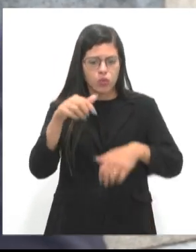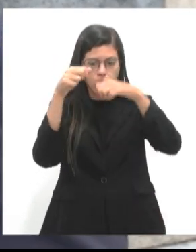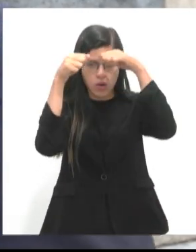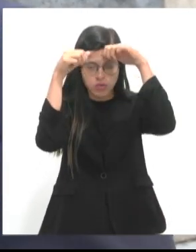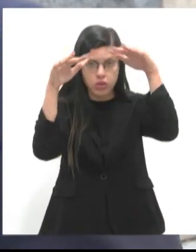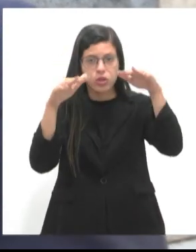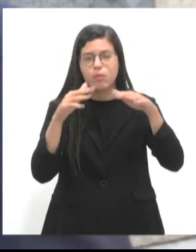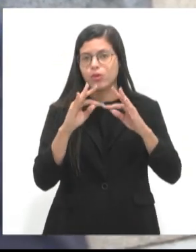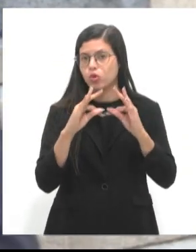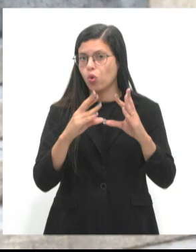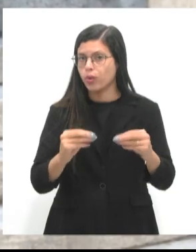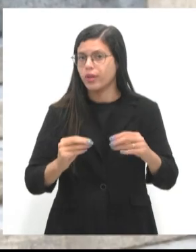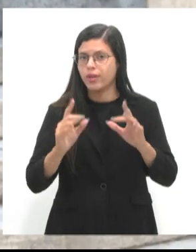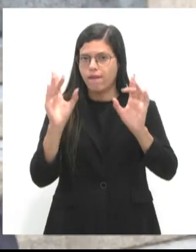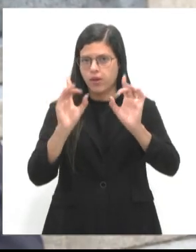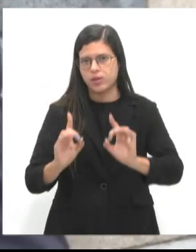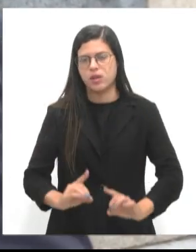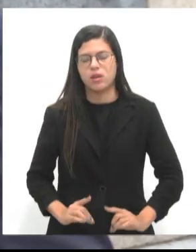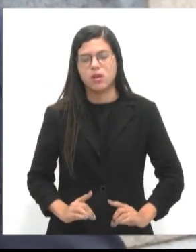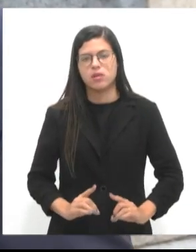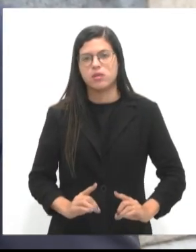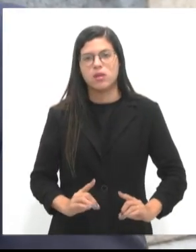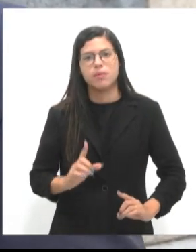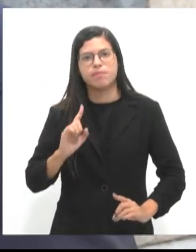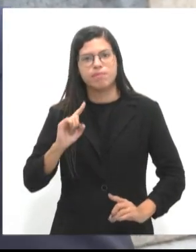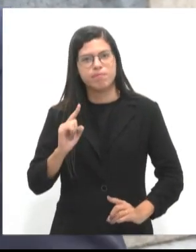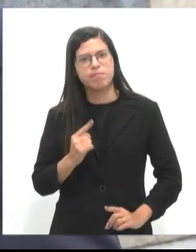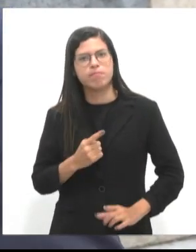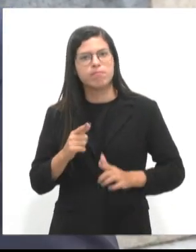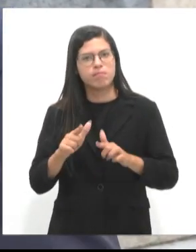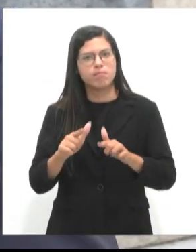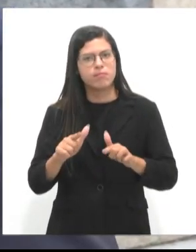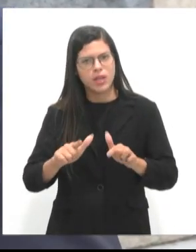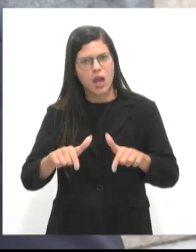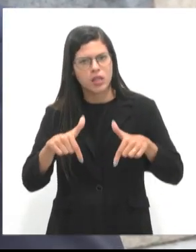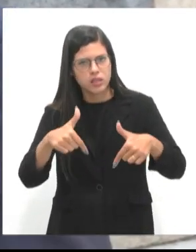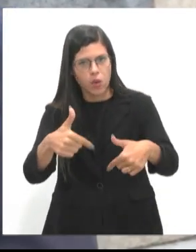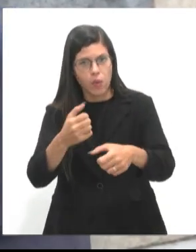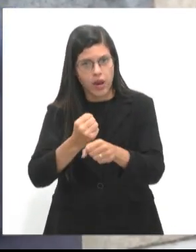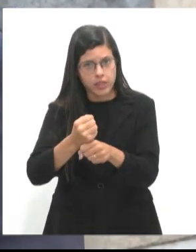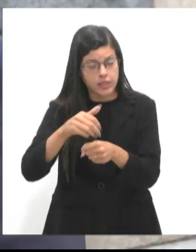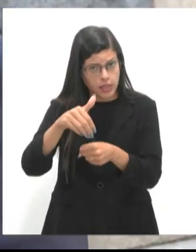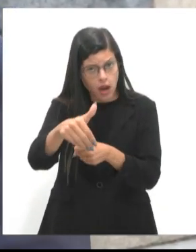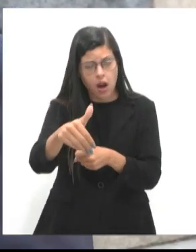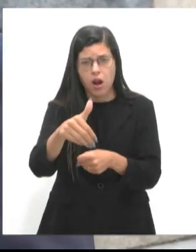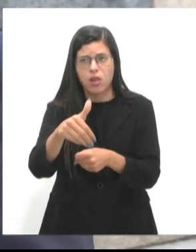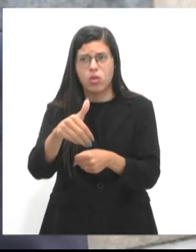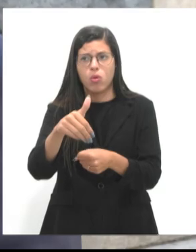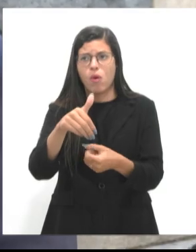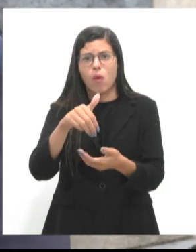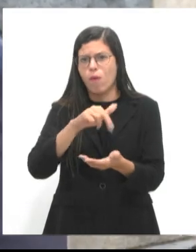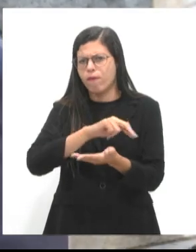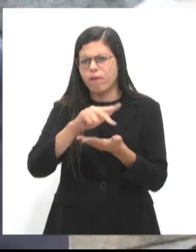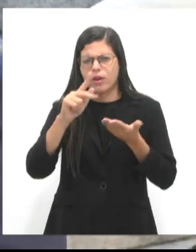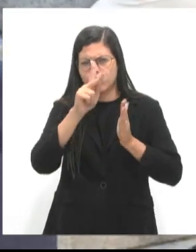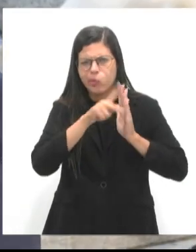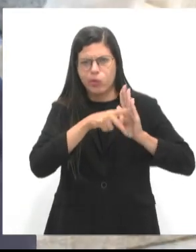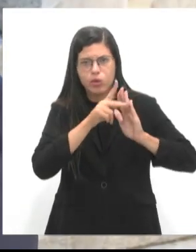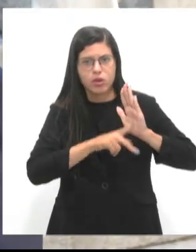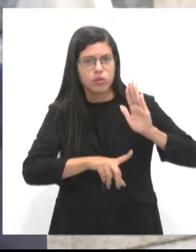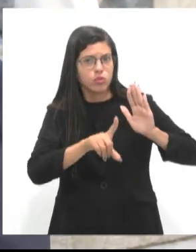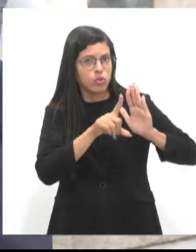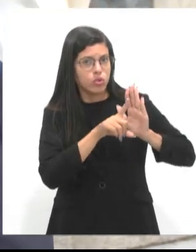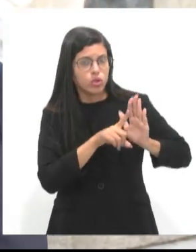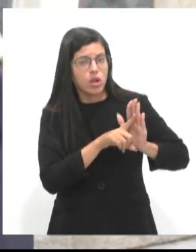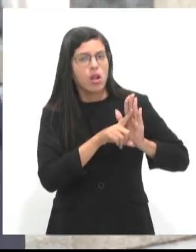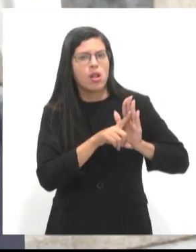mas todas as deficiências. A gente atuou durante esse ano, inclusive, feito muitos projetos de lei que atingem,